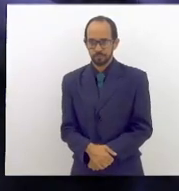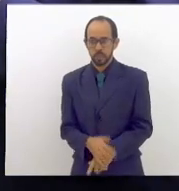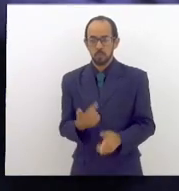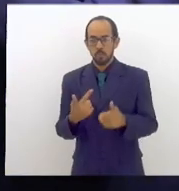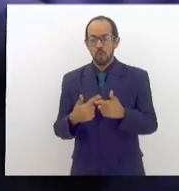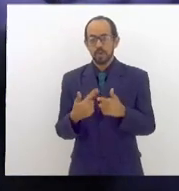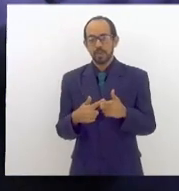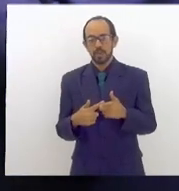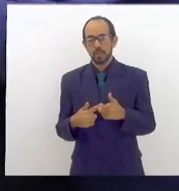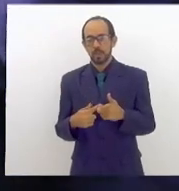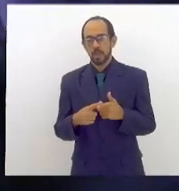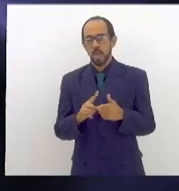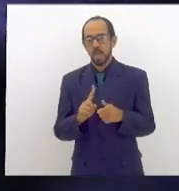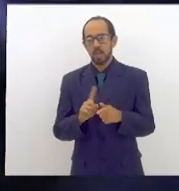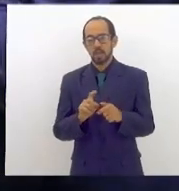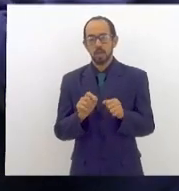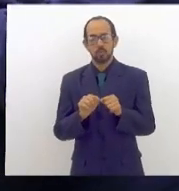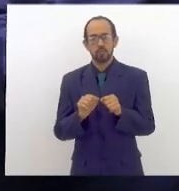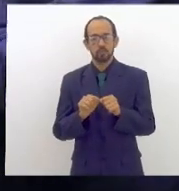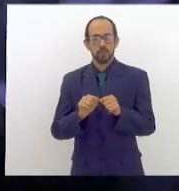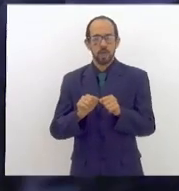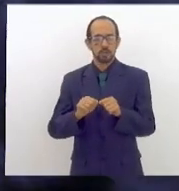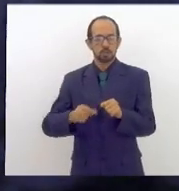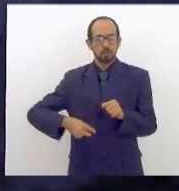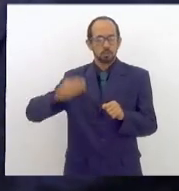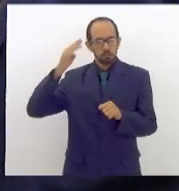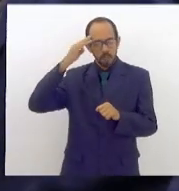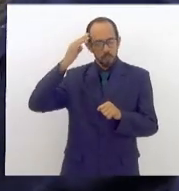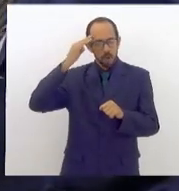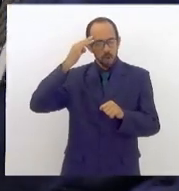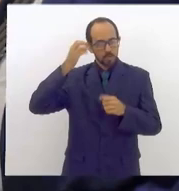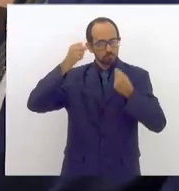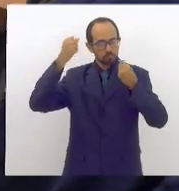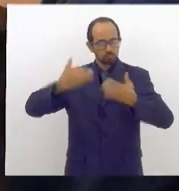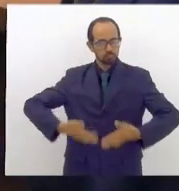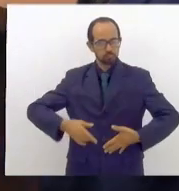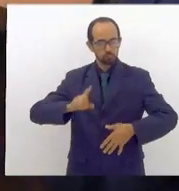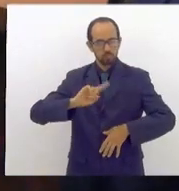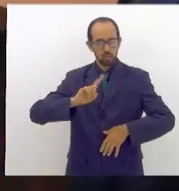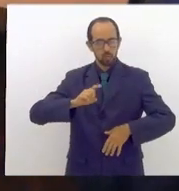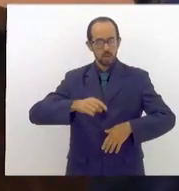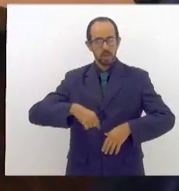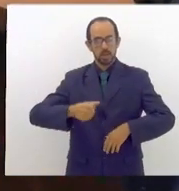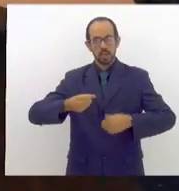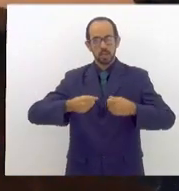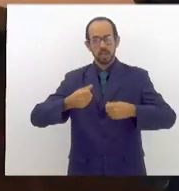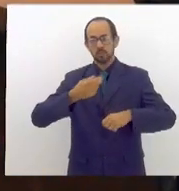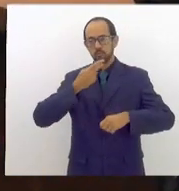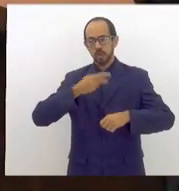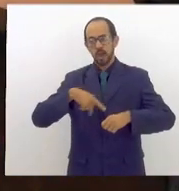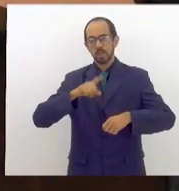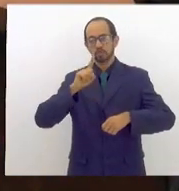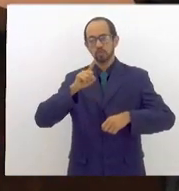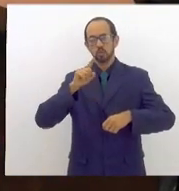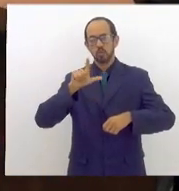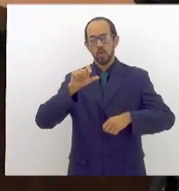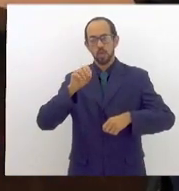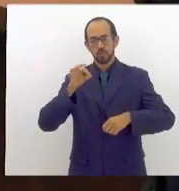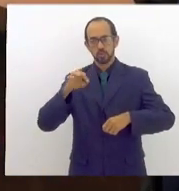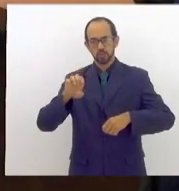ele não faz um memorial descritivo ele cita um lote então Nenhum de